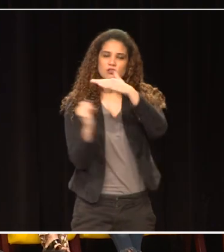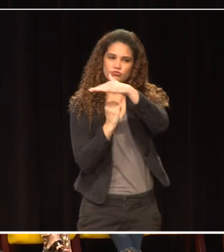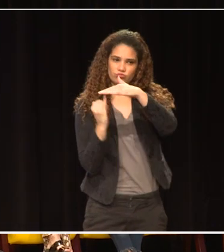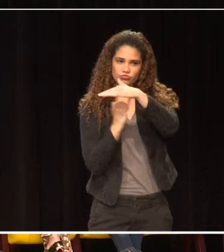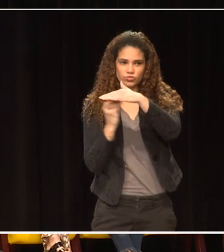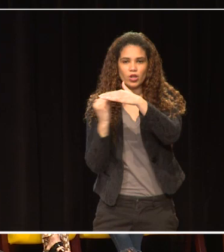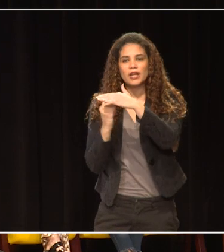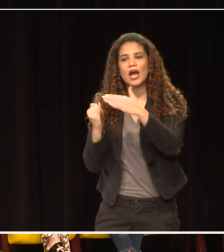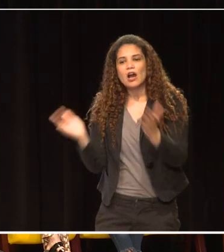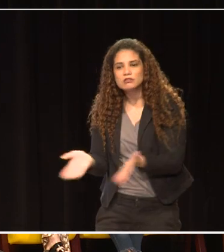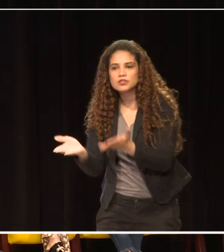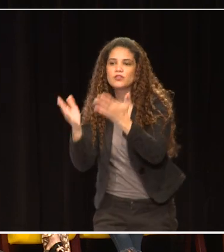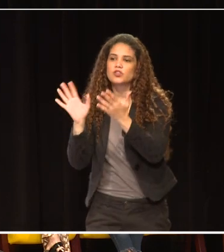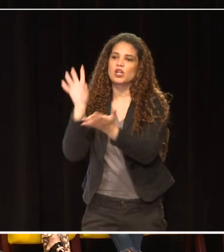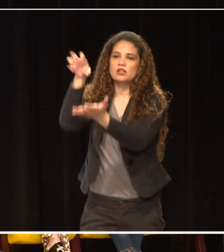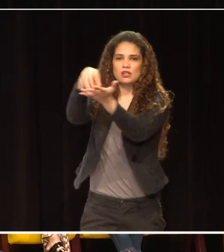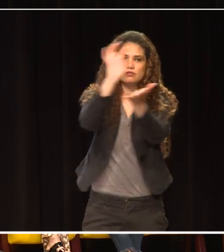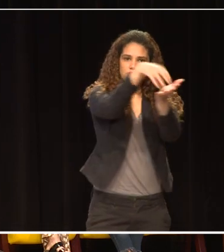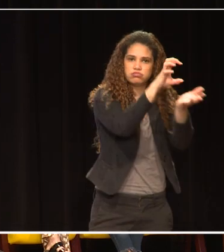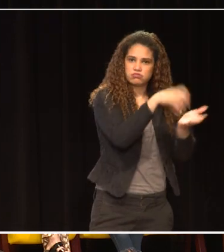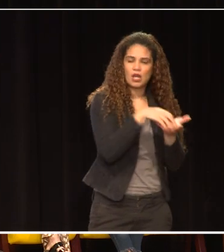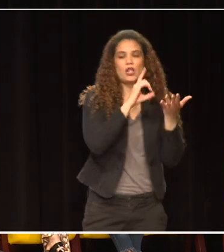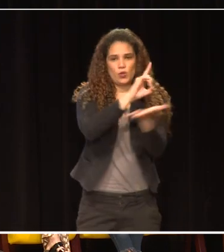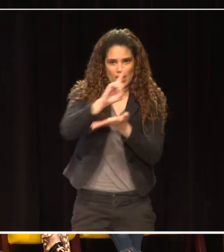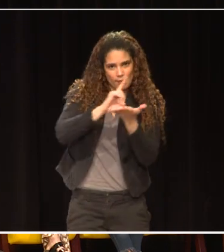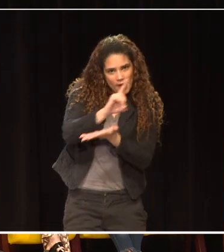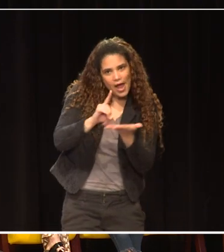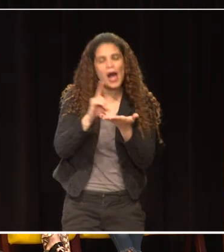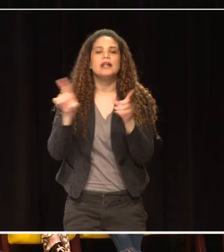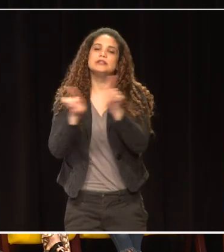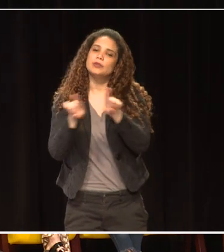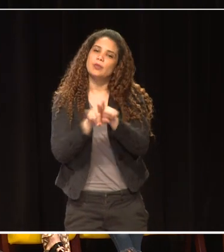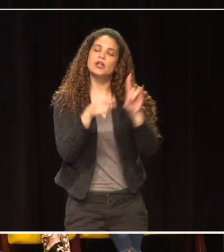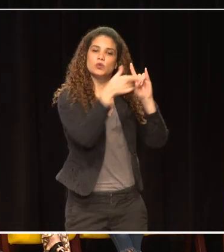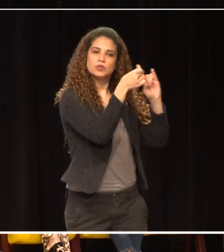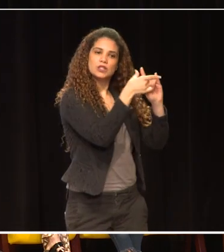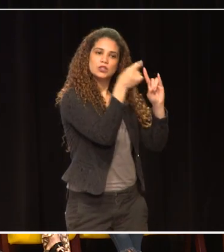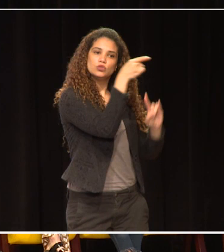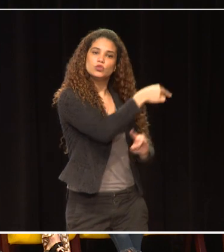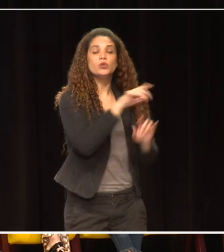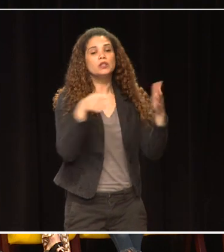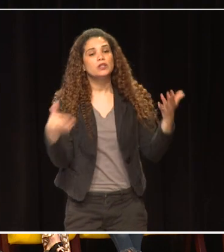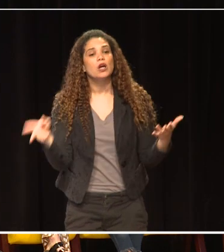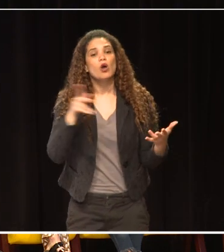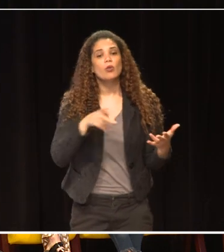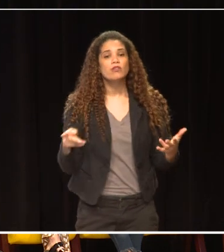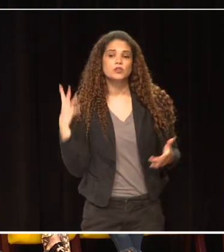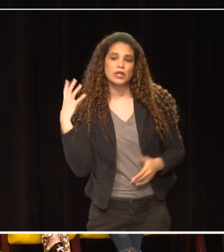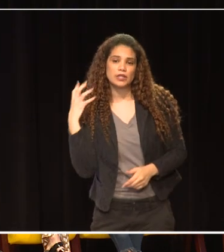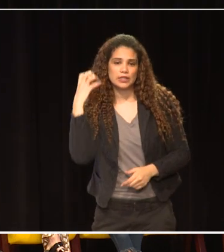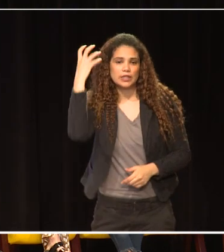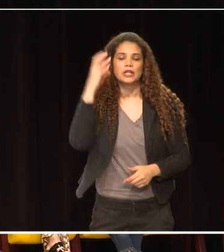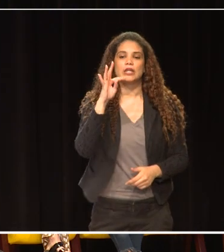institucional de envolver dois departamentos, que é o Departamento da Educação Básica e o Departamento do Ensino Superior. Então, a professora Tânia Chalub,